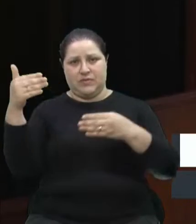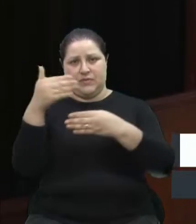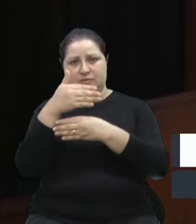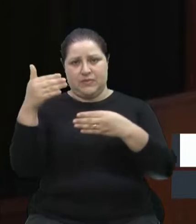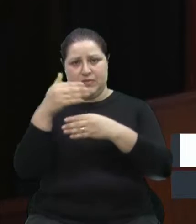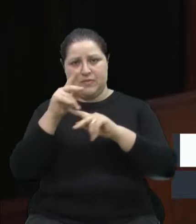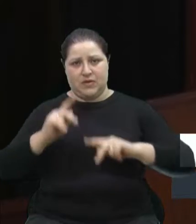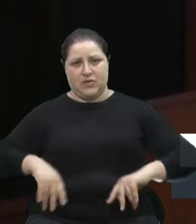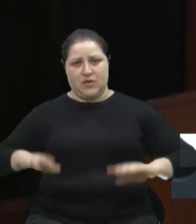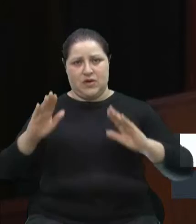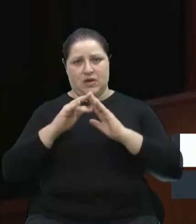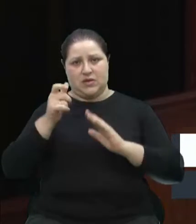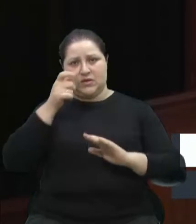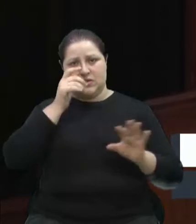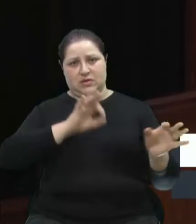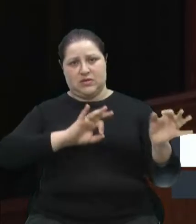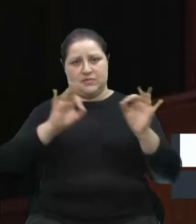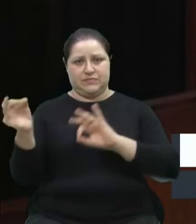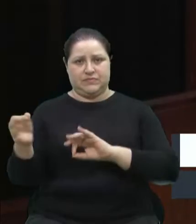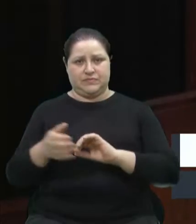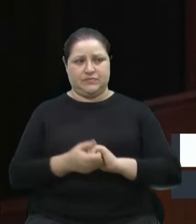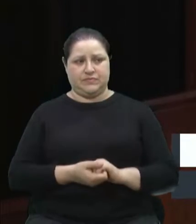sua residência possa acompanhar.